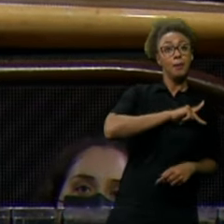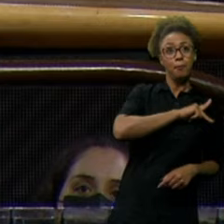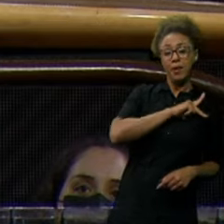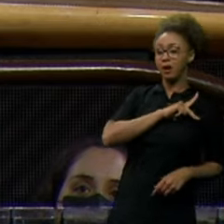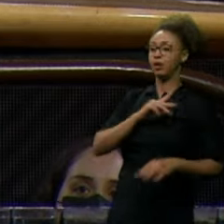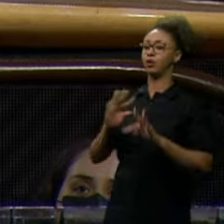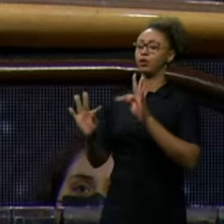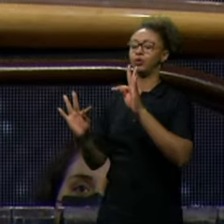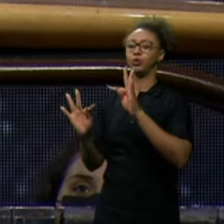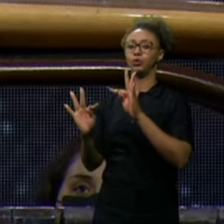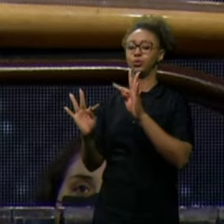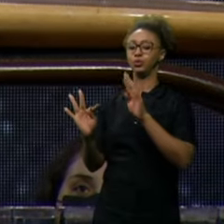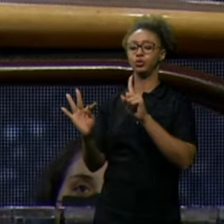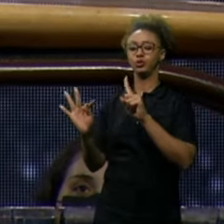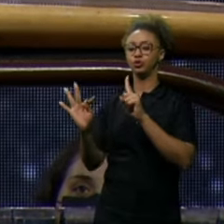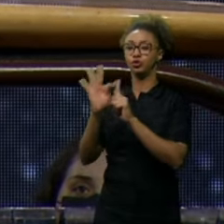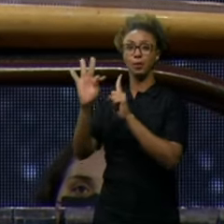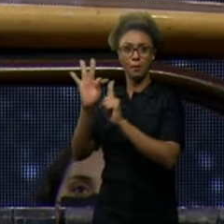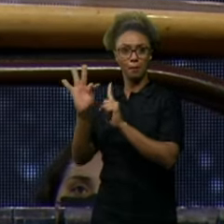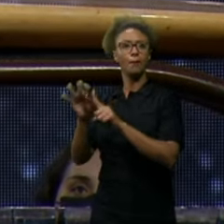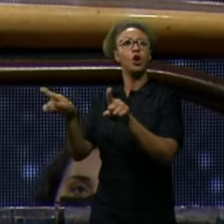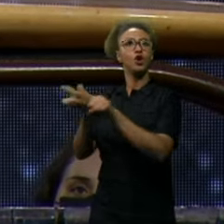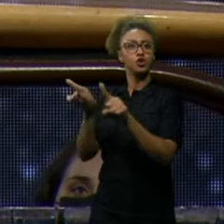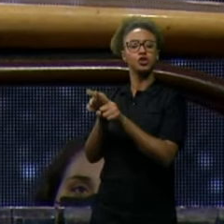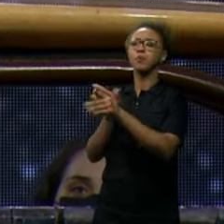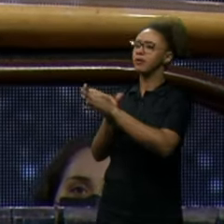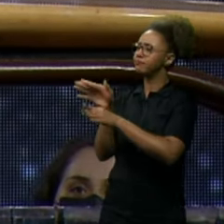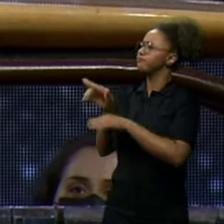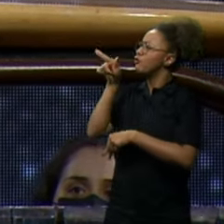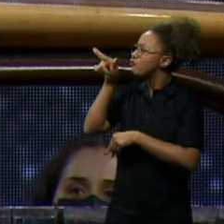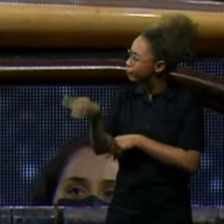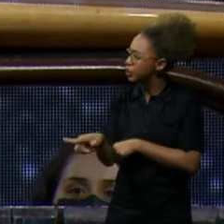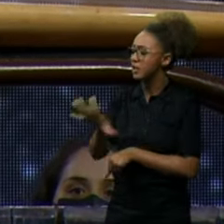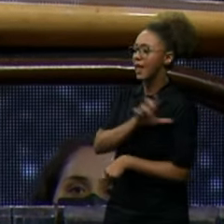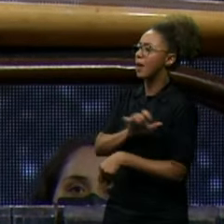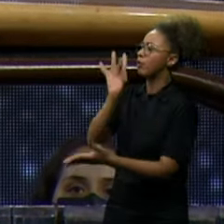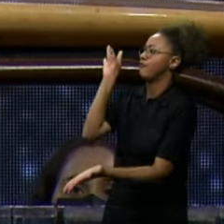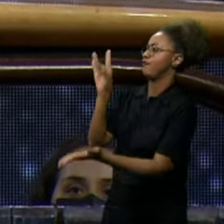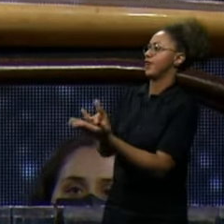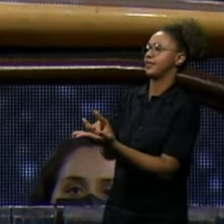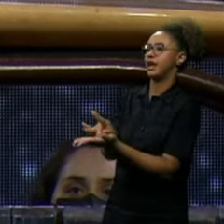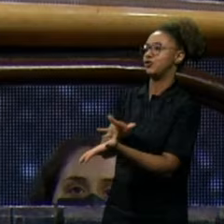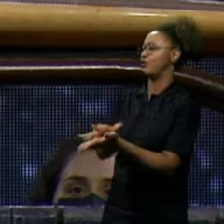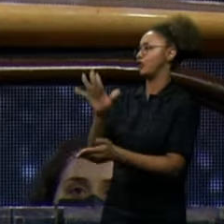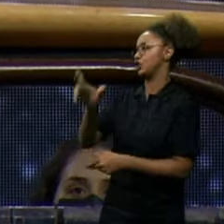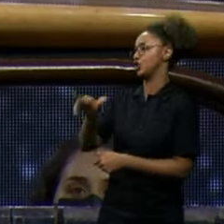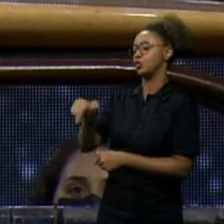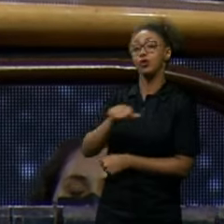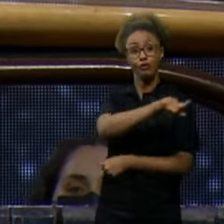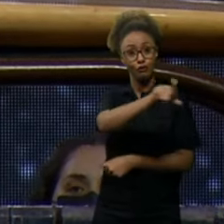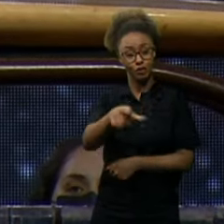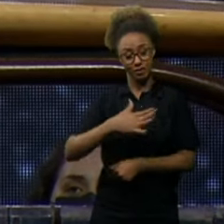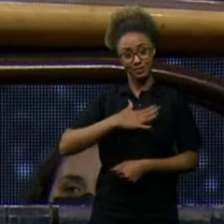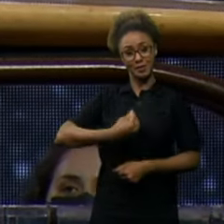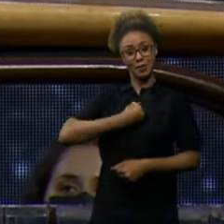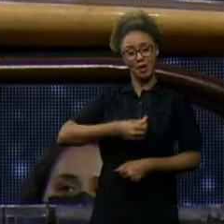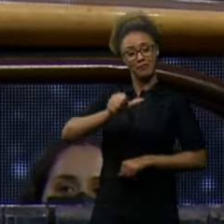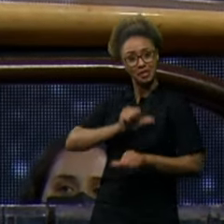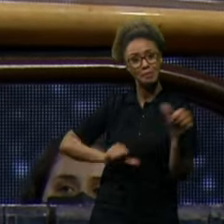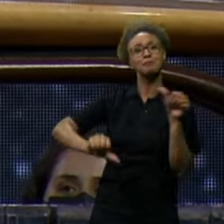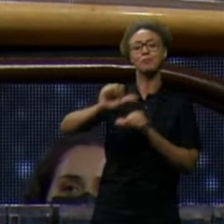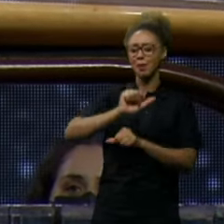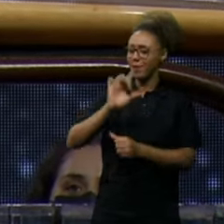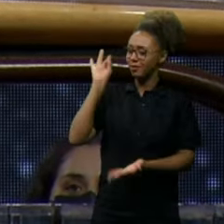sua parentela pelo vosso amor não fingido Deus abençoe de verdade vocês mudaram a minha vida para sempre para sempre